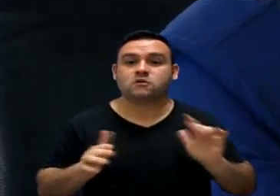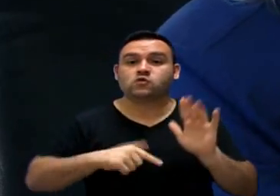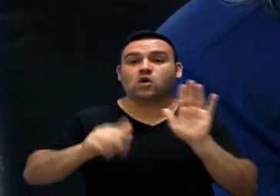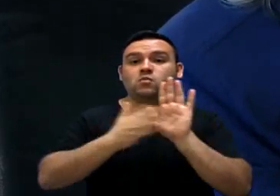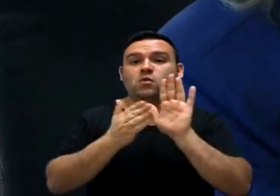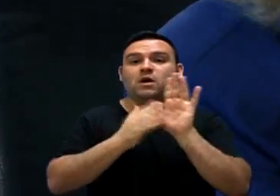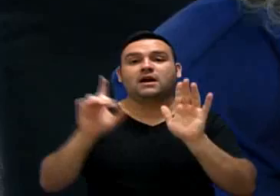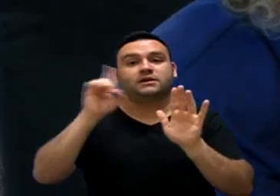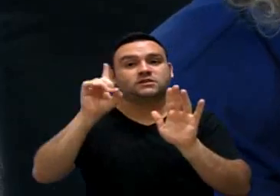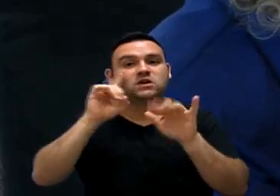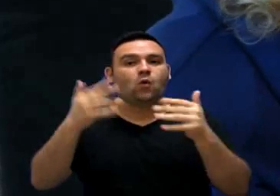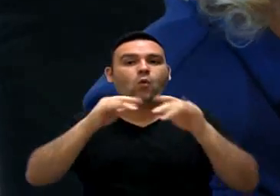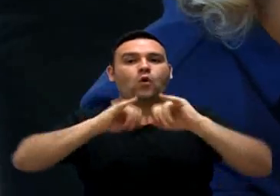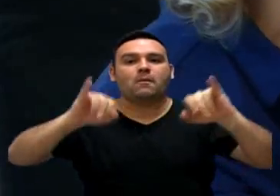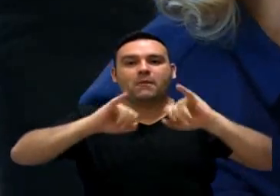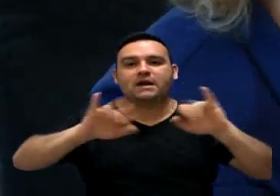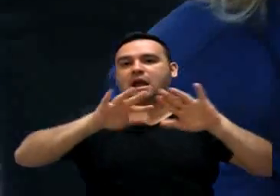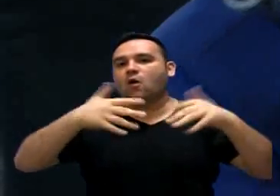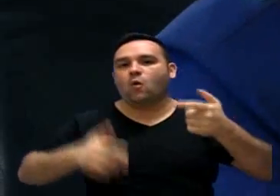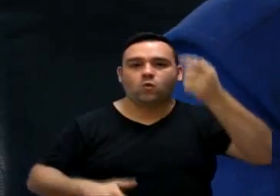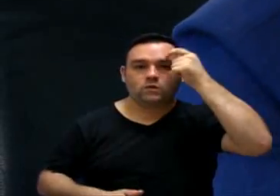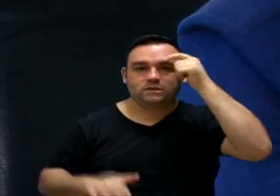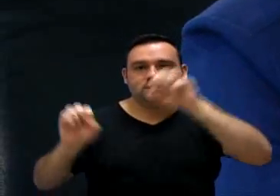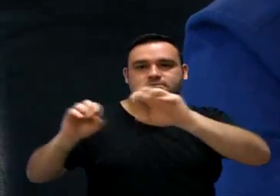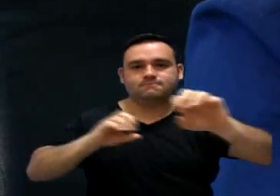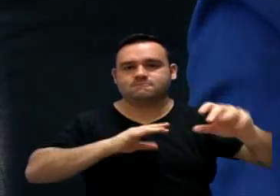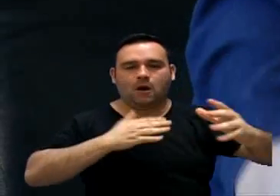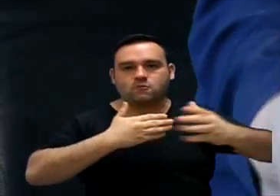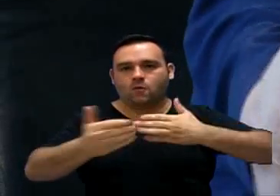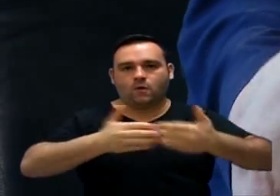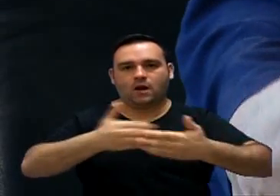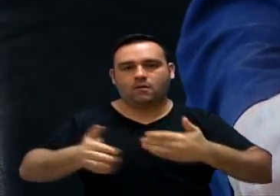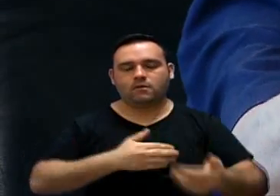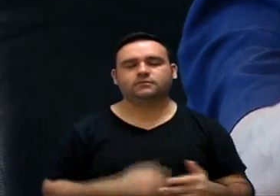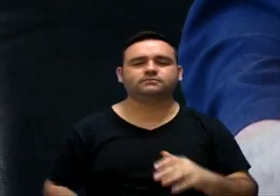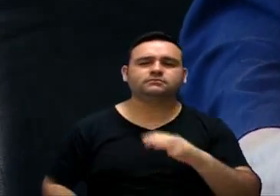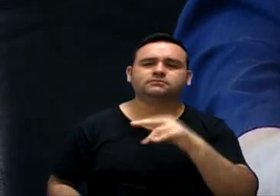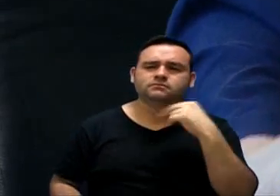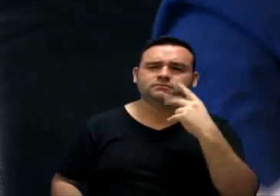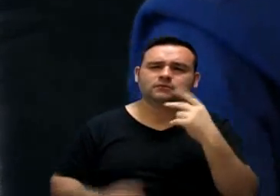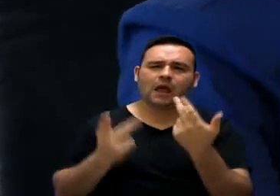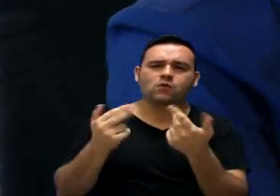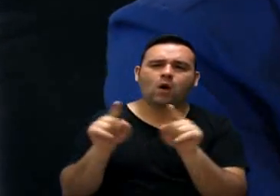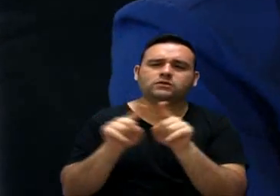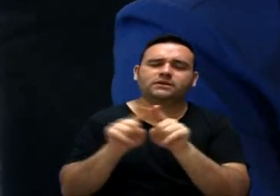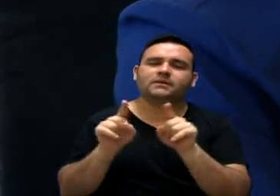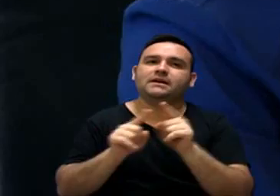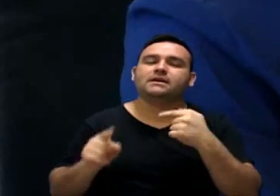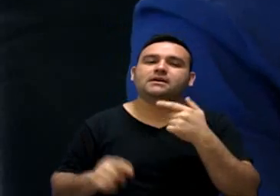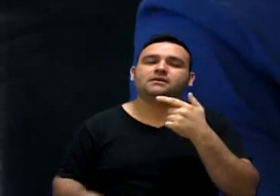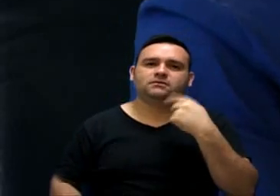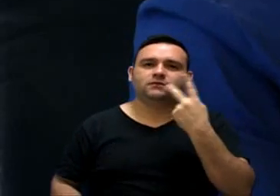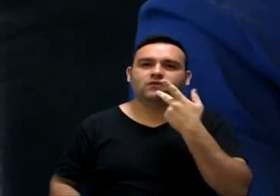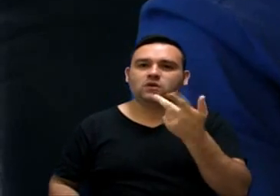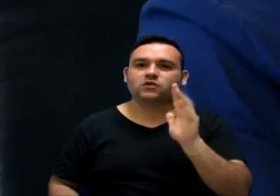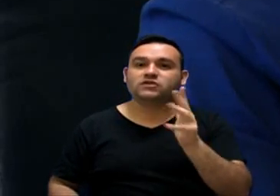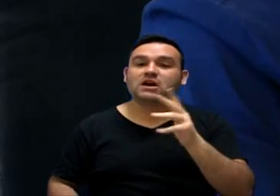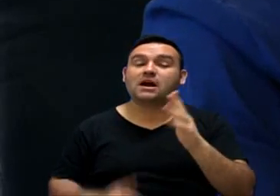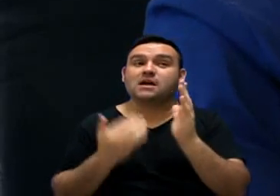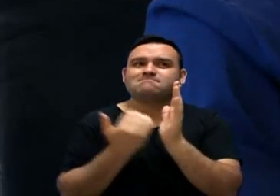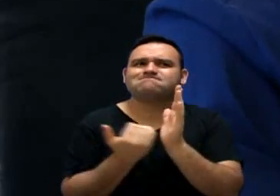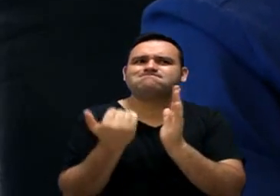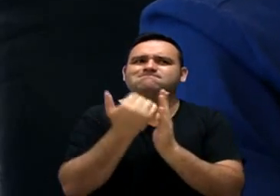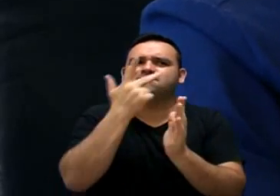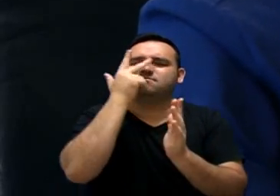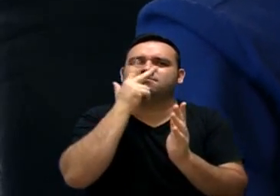Ou dias, ou campanhas, ou conscientização, seja lá o que for. Vereadora, então, mesma questão que o próprio líder falou. Excesso de